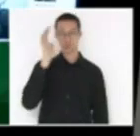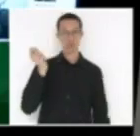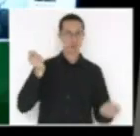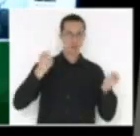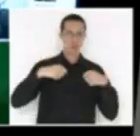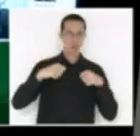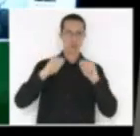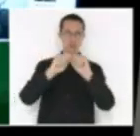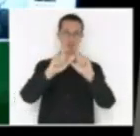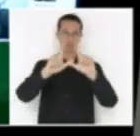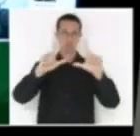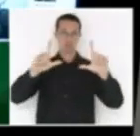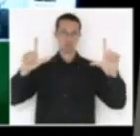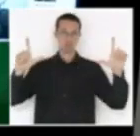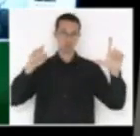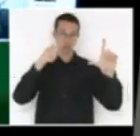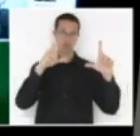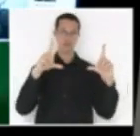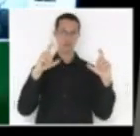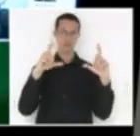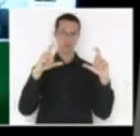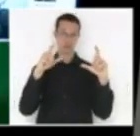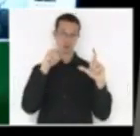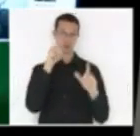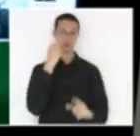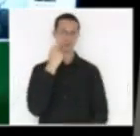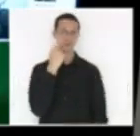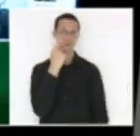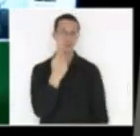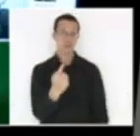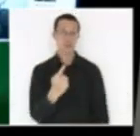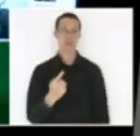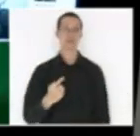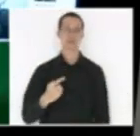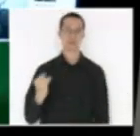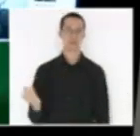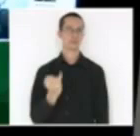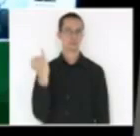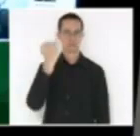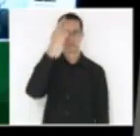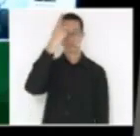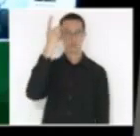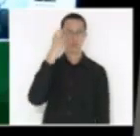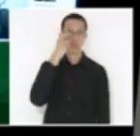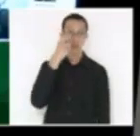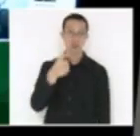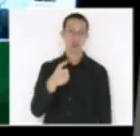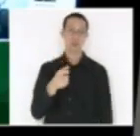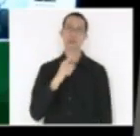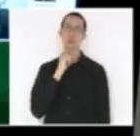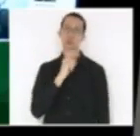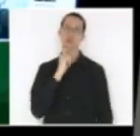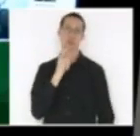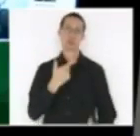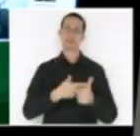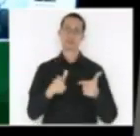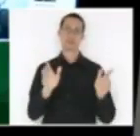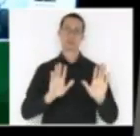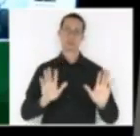naquele trecho da 407, seria importante para quem nos acompanha, mas também se não der, não tem problema.